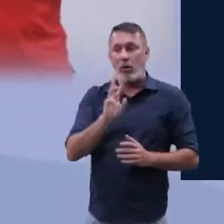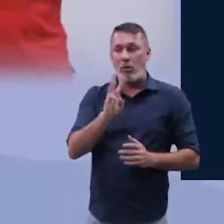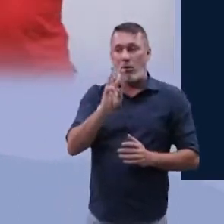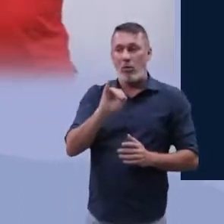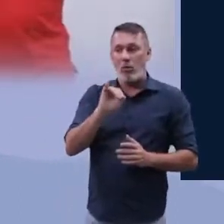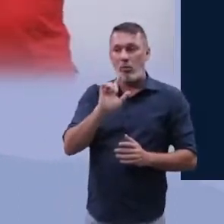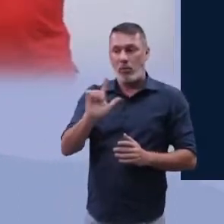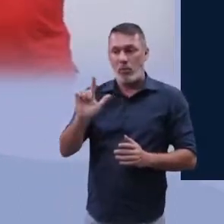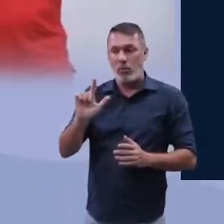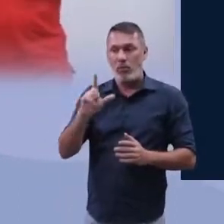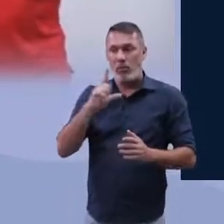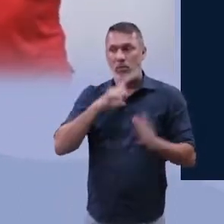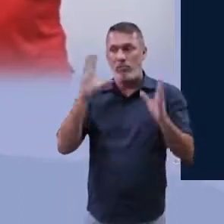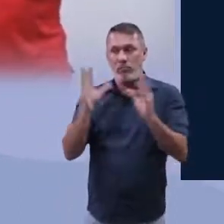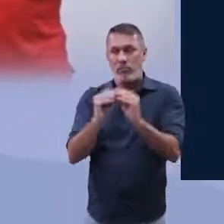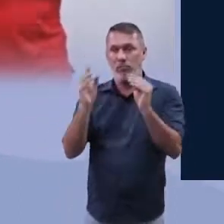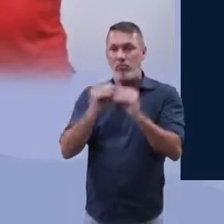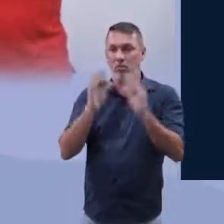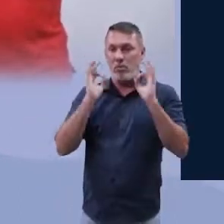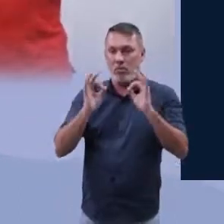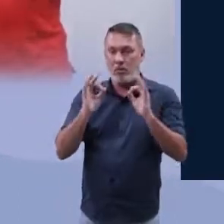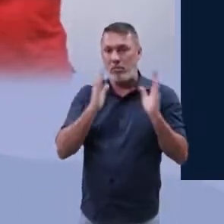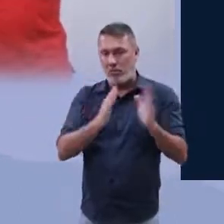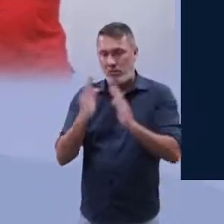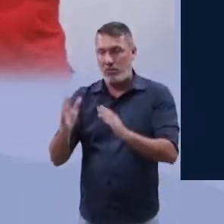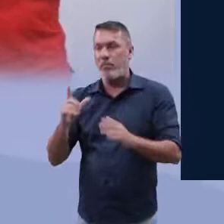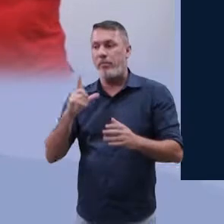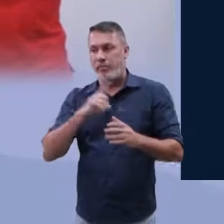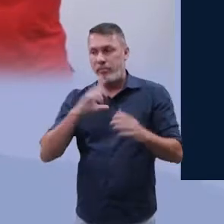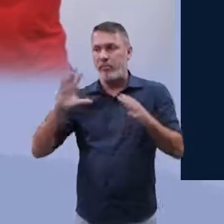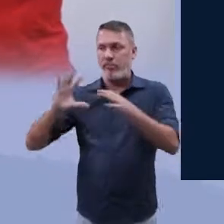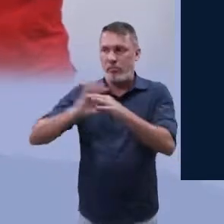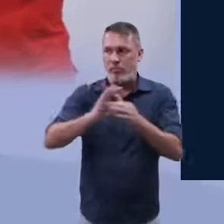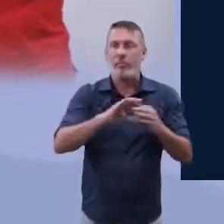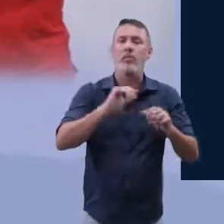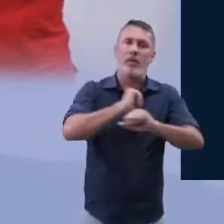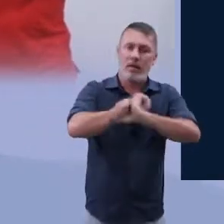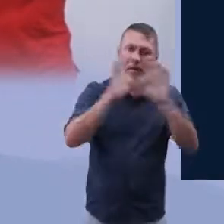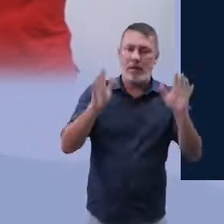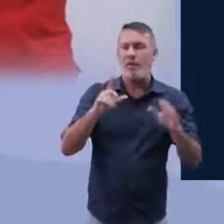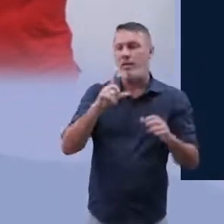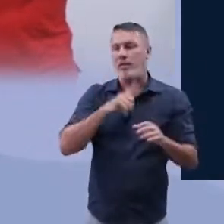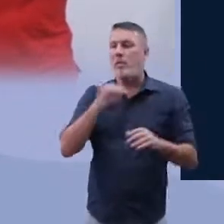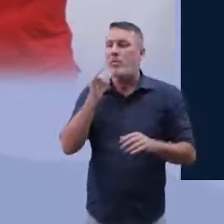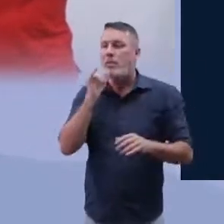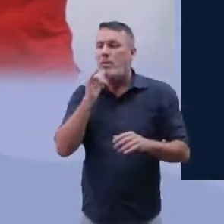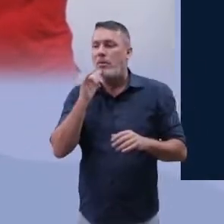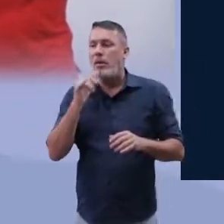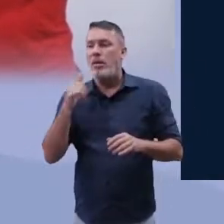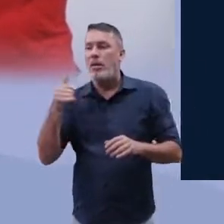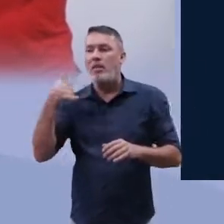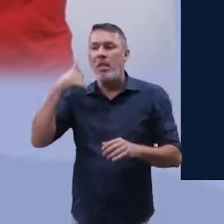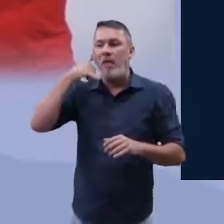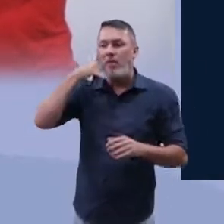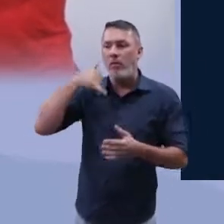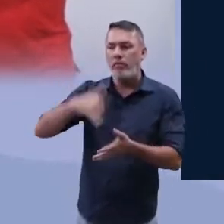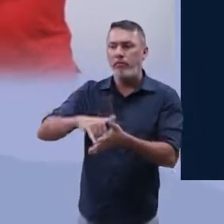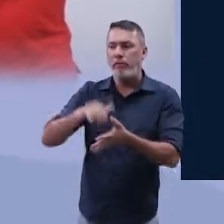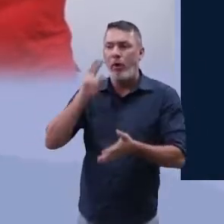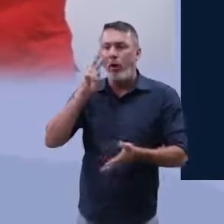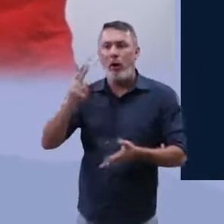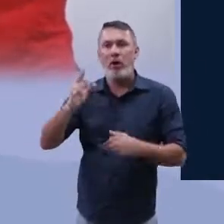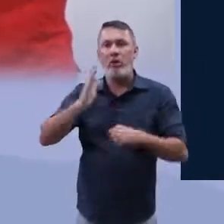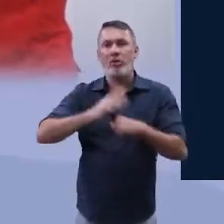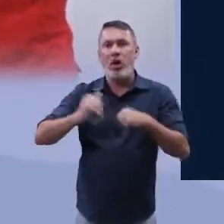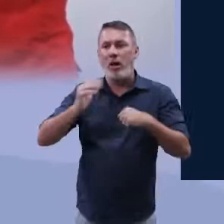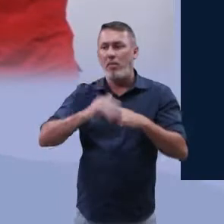isso? Bate a porta, você responde. Em inglês a gente usa o verbo answer. A gente também usa para chamada telefônica, não é? Até